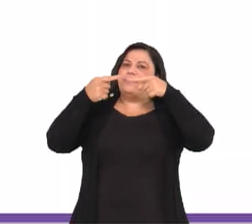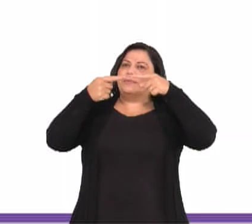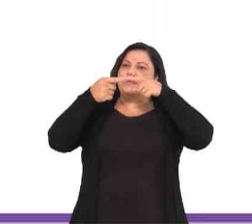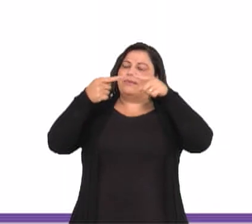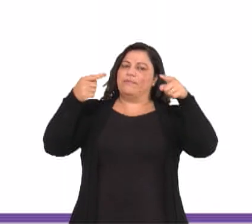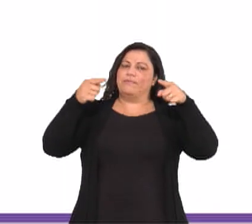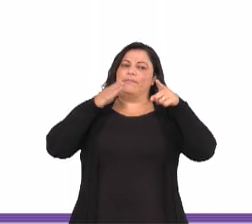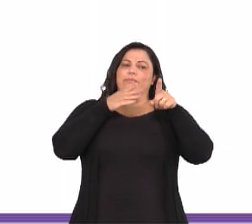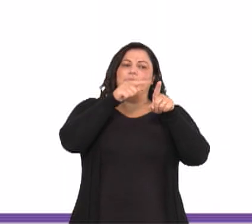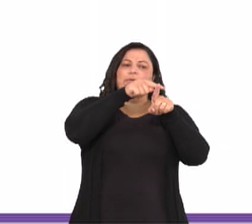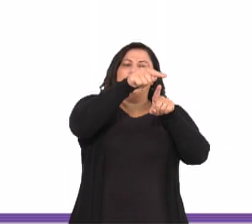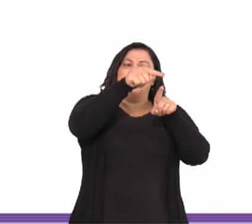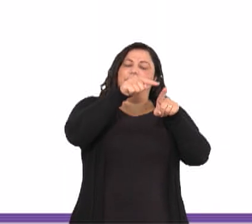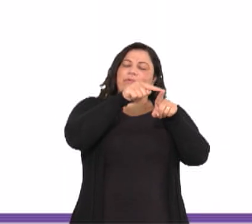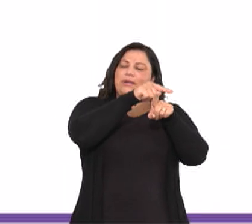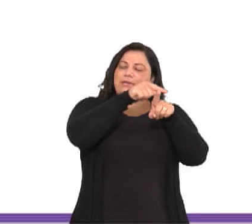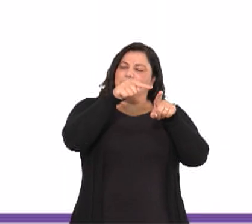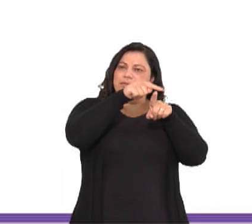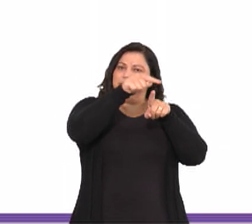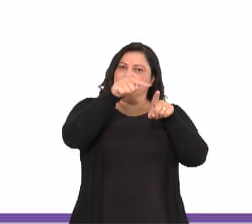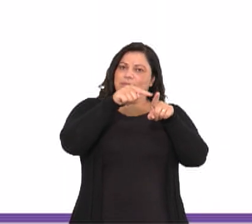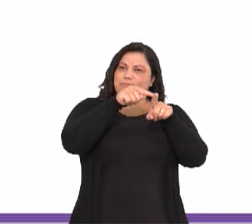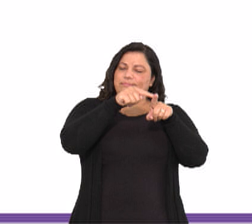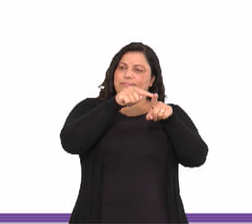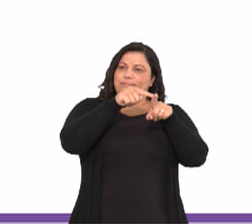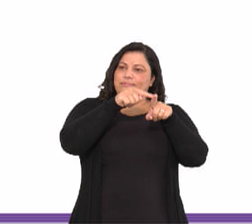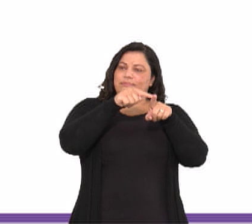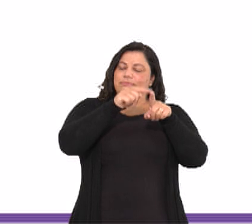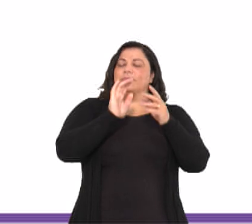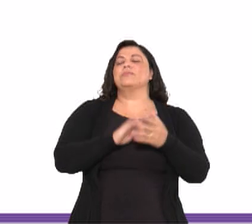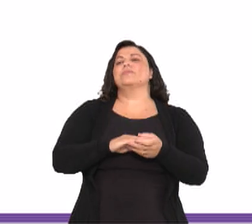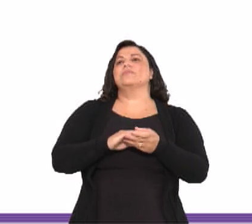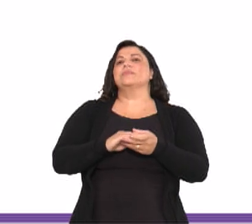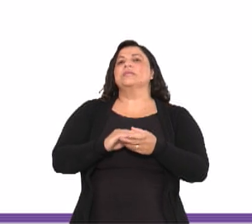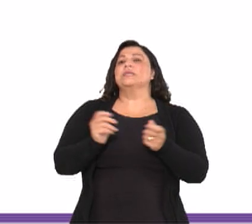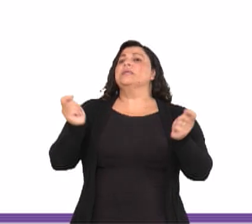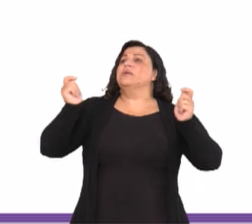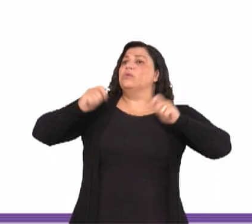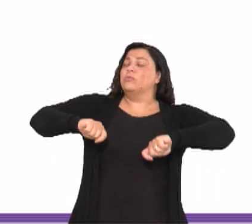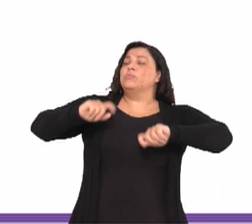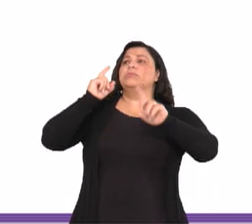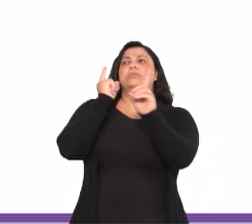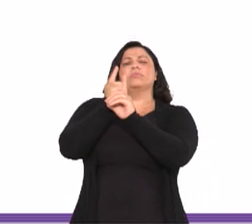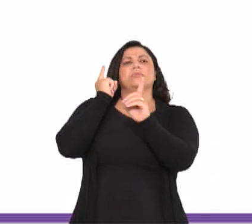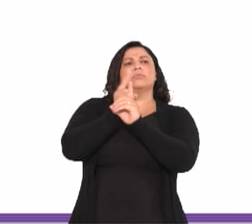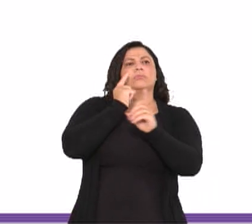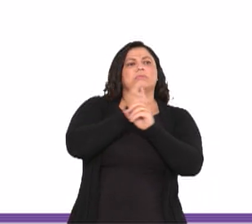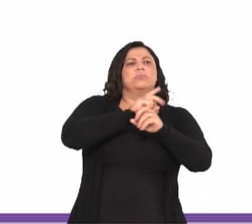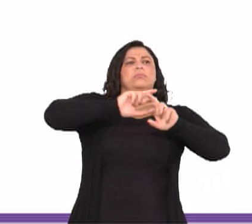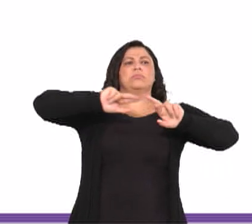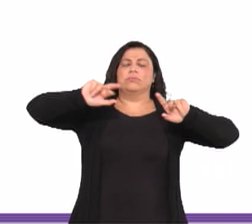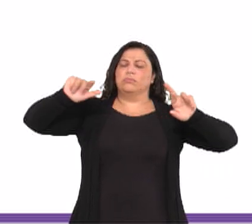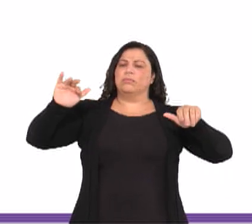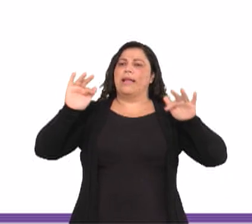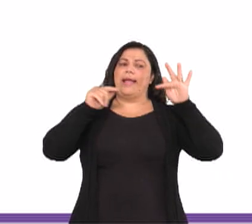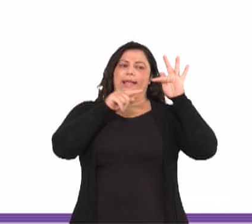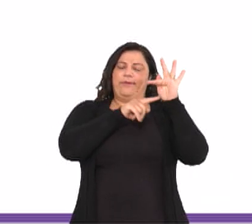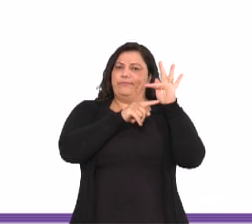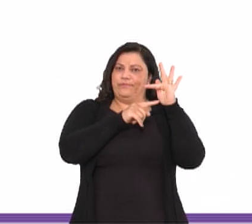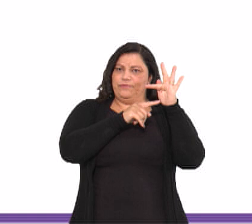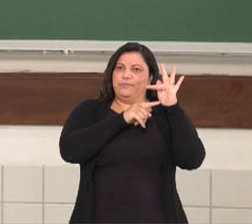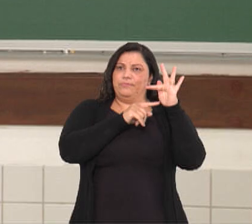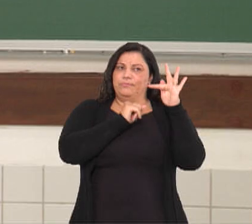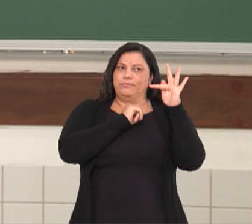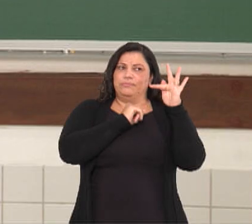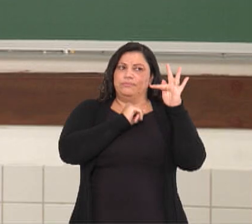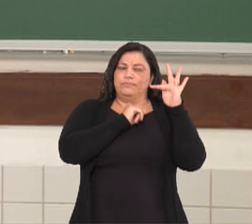E também, o módulo da força elétrica pode ser encontrado pelas seguintes equações.